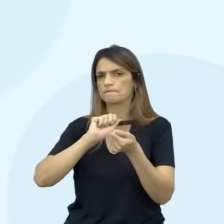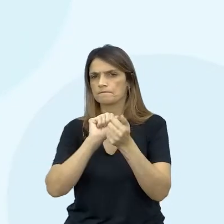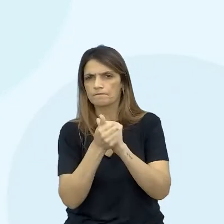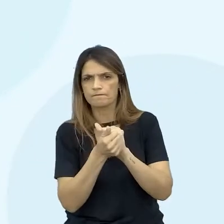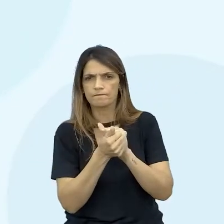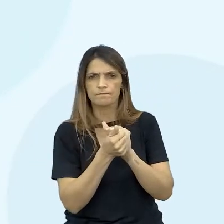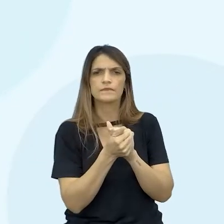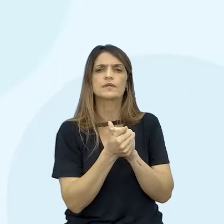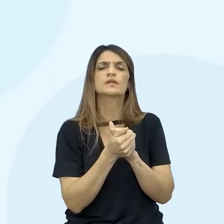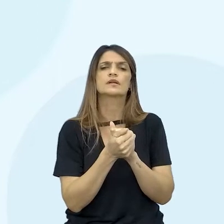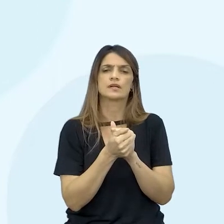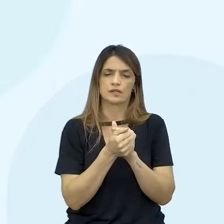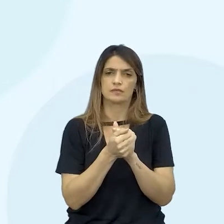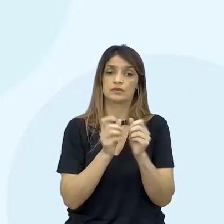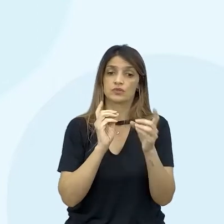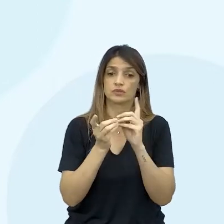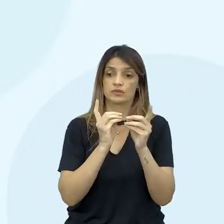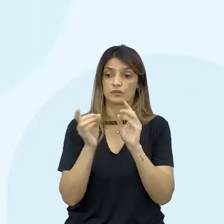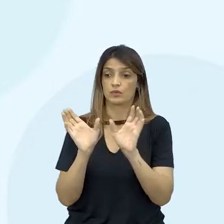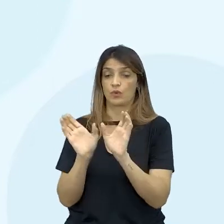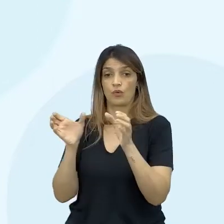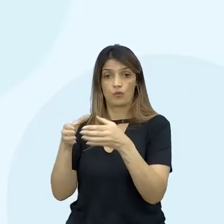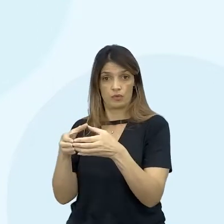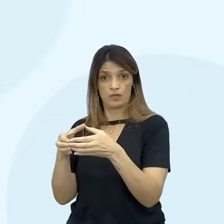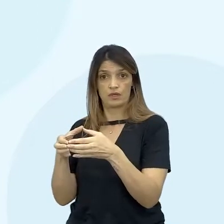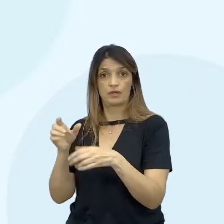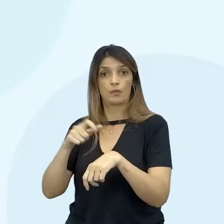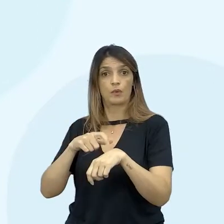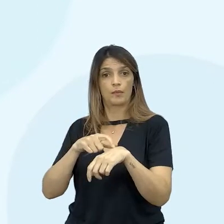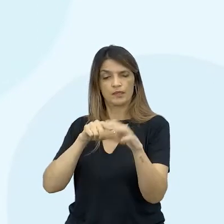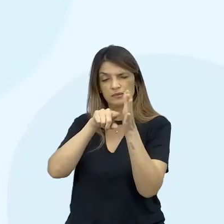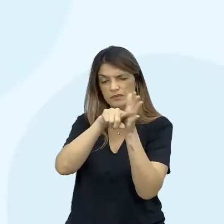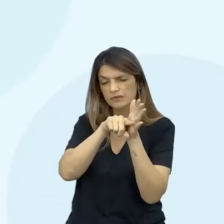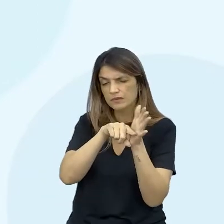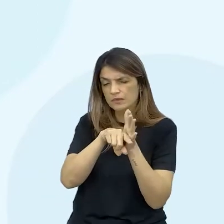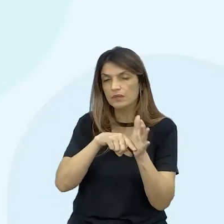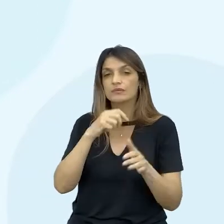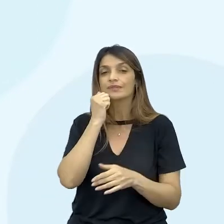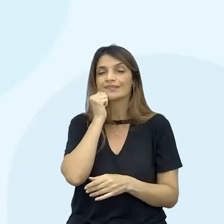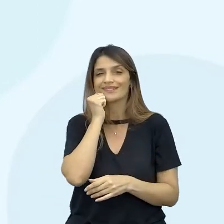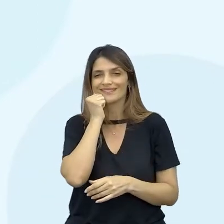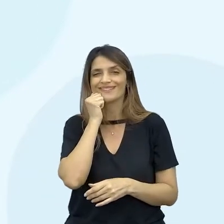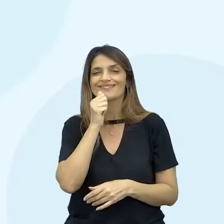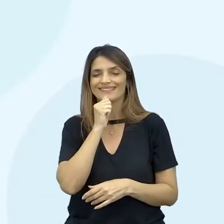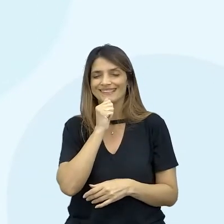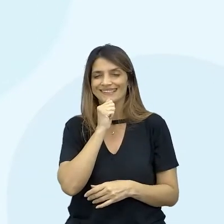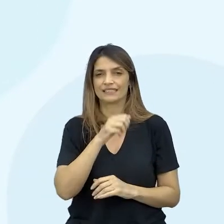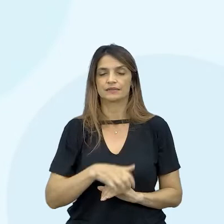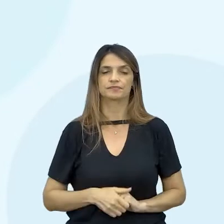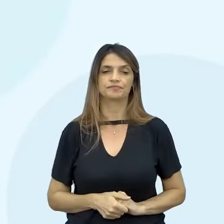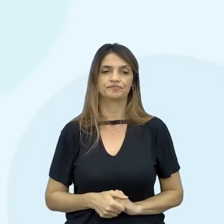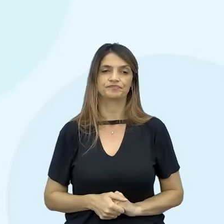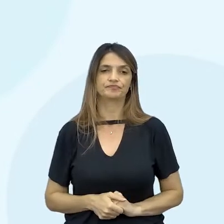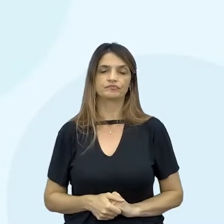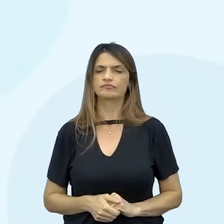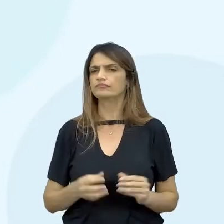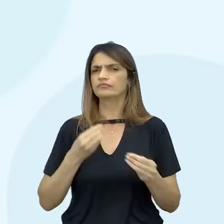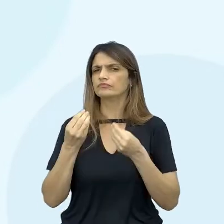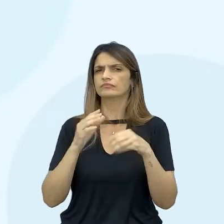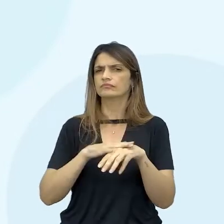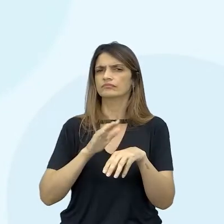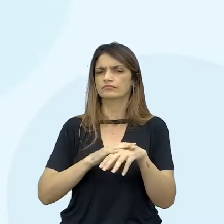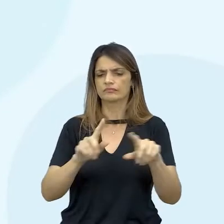para fins didáticos da sua comunidade. Estamos aqui ainda no momento de investigação científica. E aí nós podemos fazer isso como? Sala de